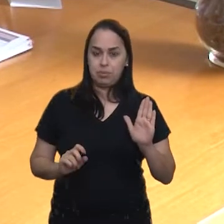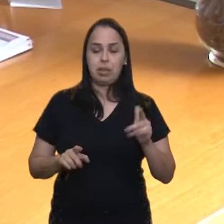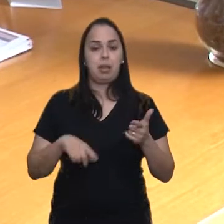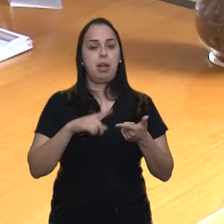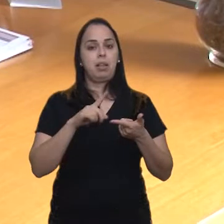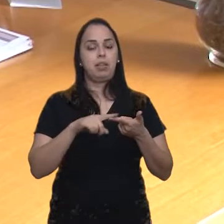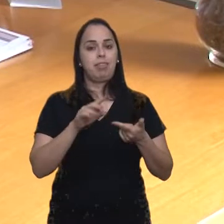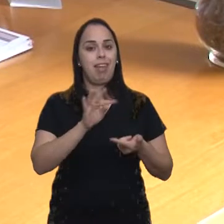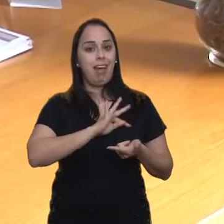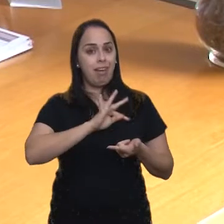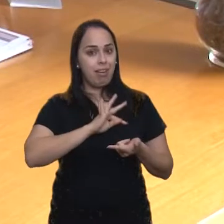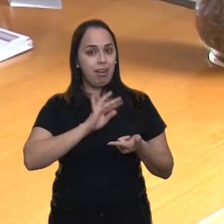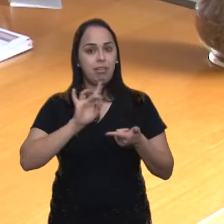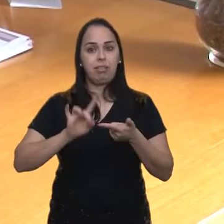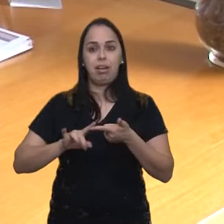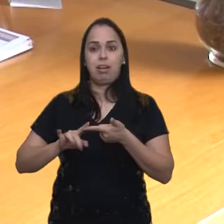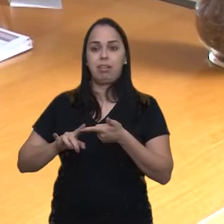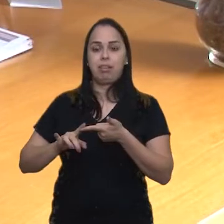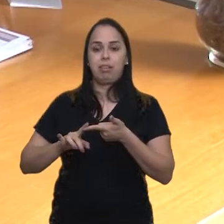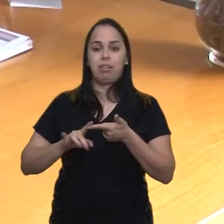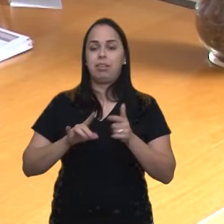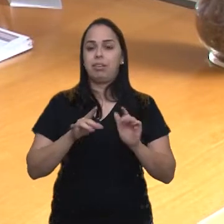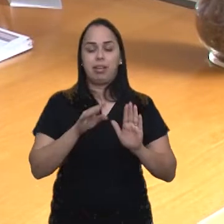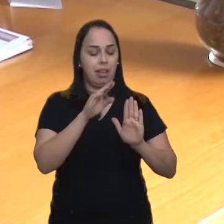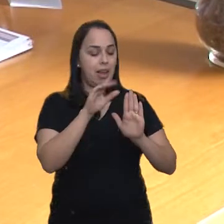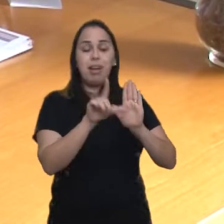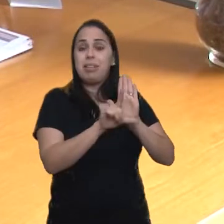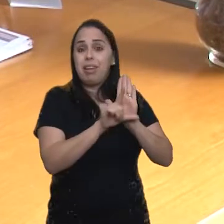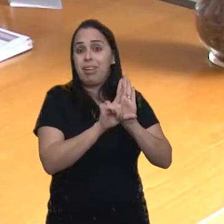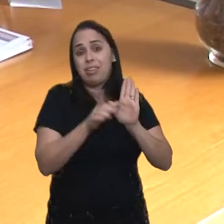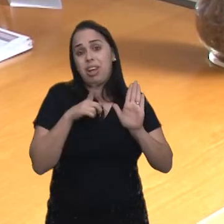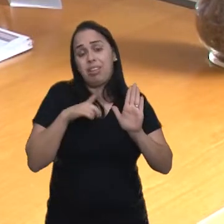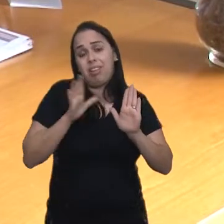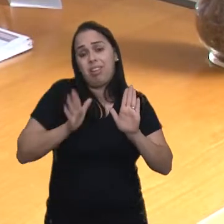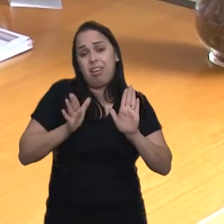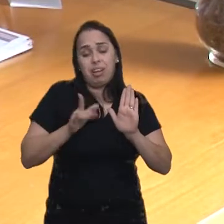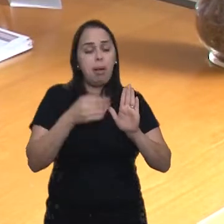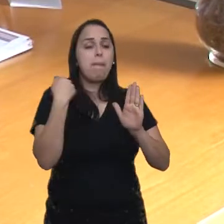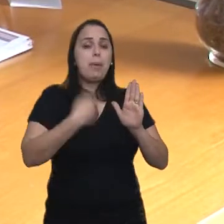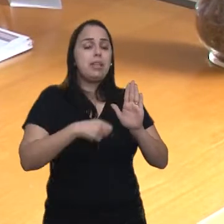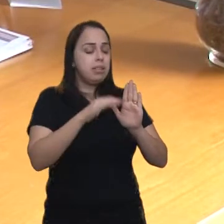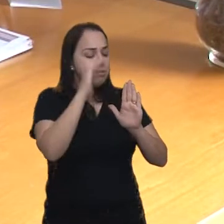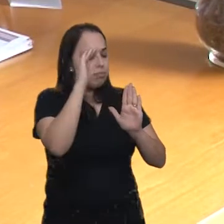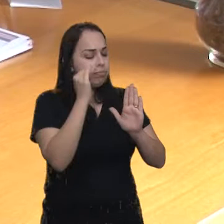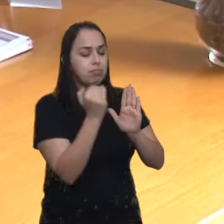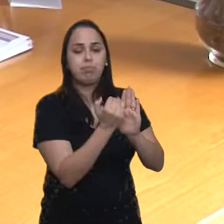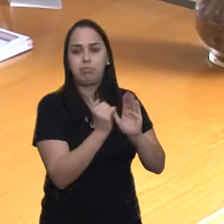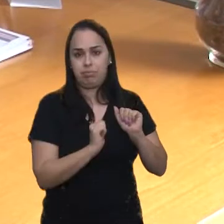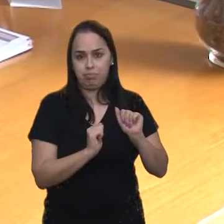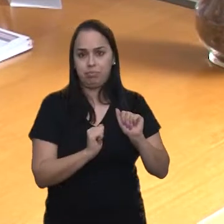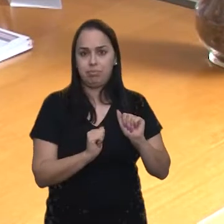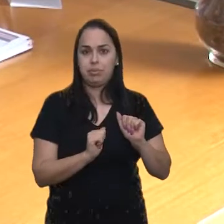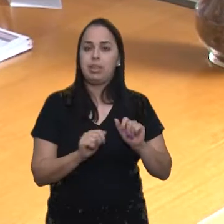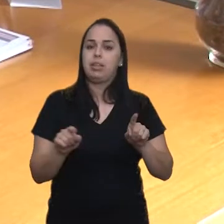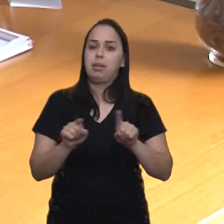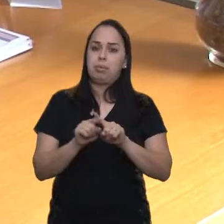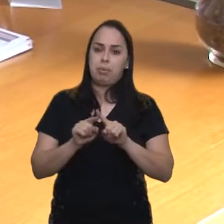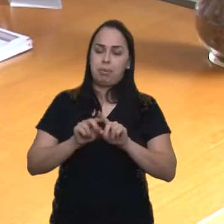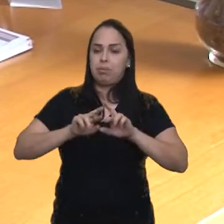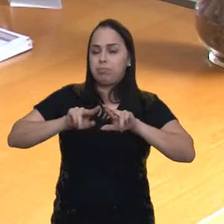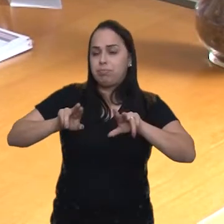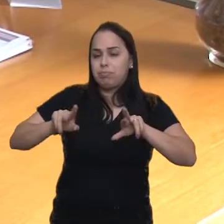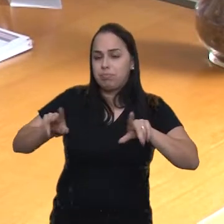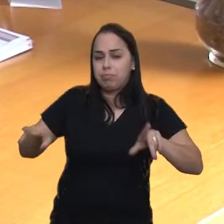mas também técnicas. Como eu disse, já tem lá a LGPD, a Lei Geral de Proteção de Dados, ela tem que contemplar isso, dentre